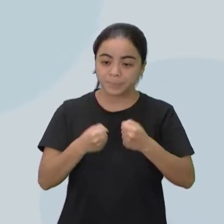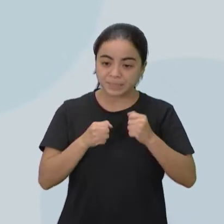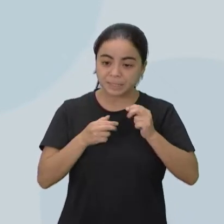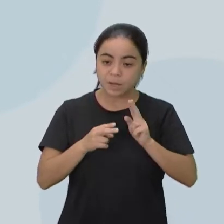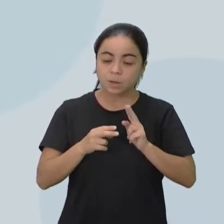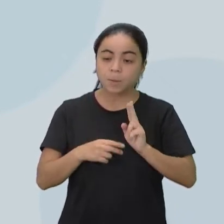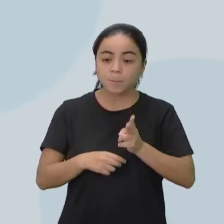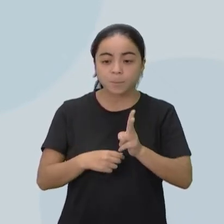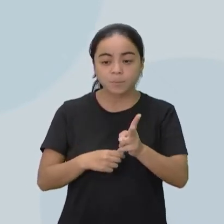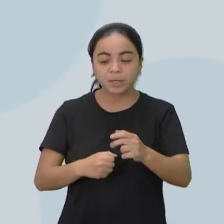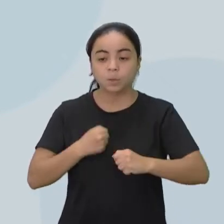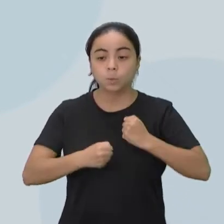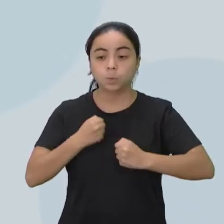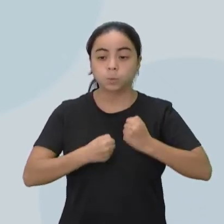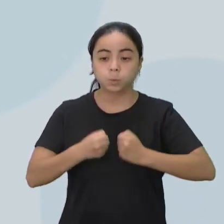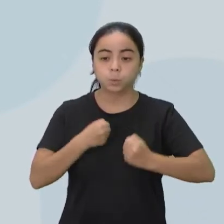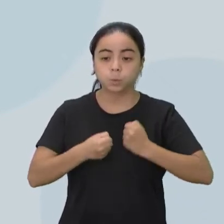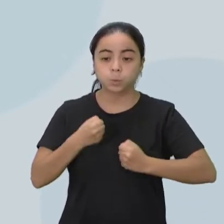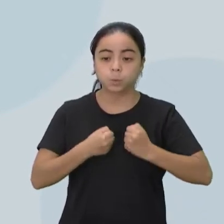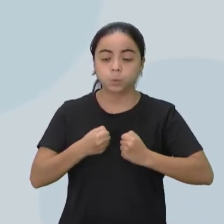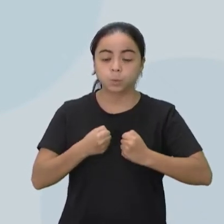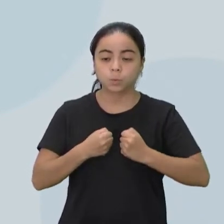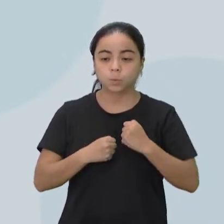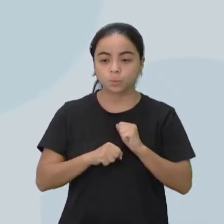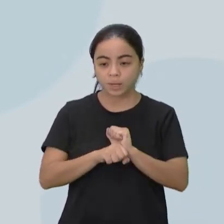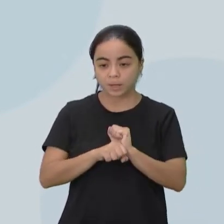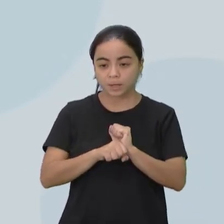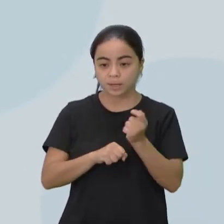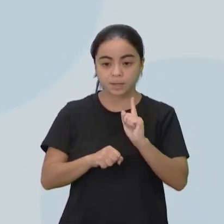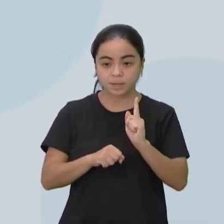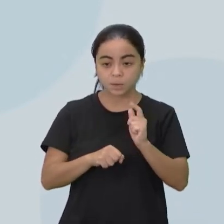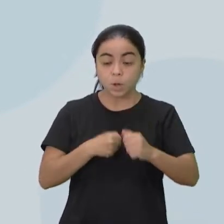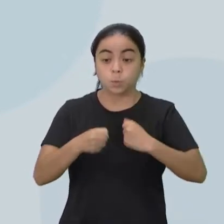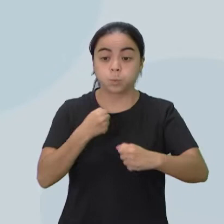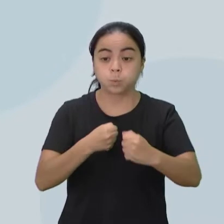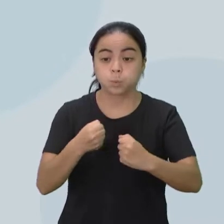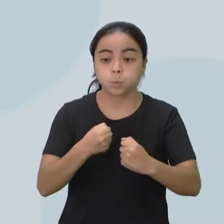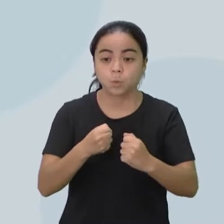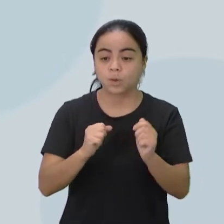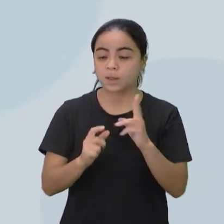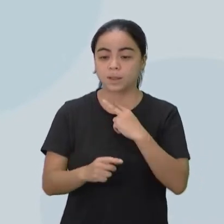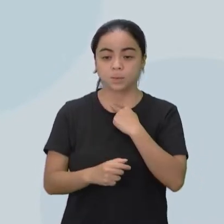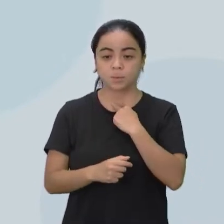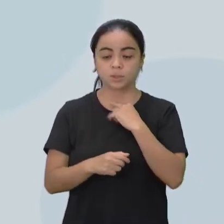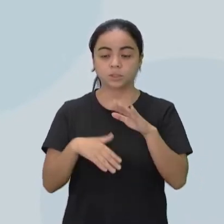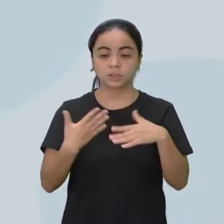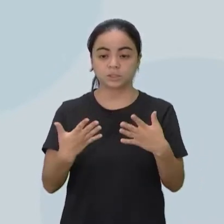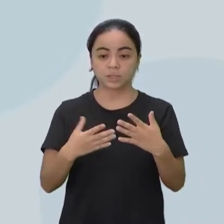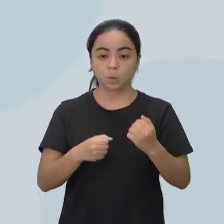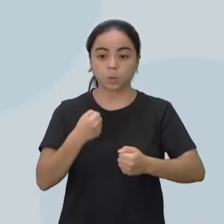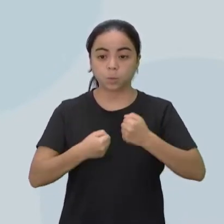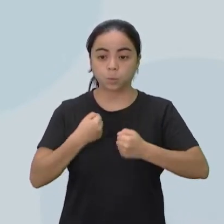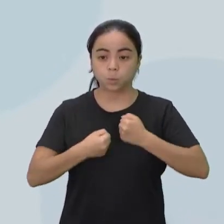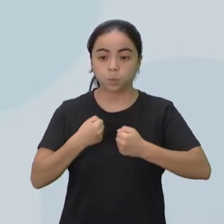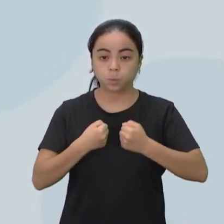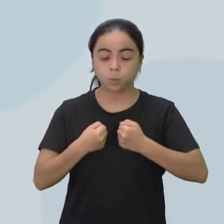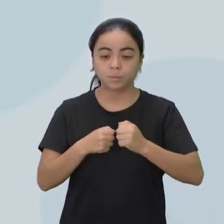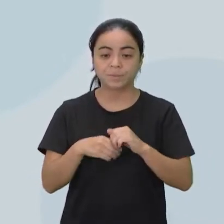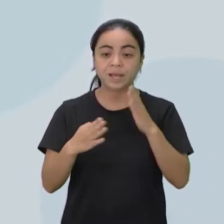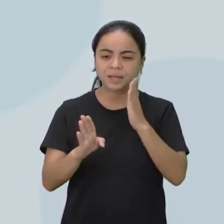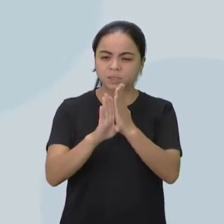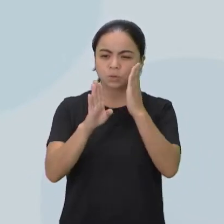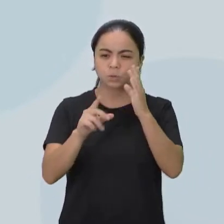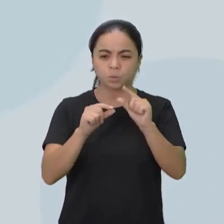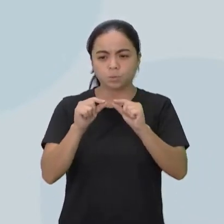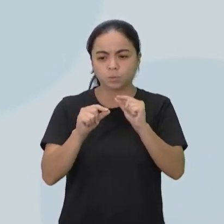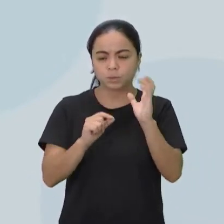o ritmo, tá bom? Essa é a condição para a gente poder fazer essa tabela aqui e descobrir o que acontece futuramente. Então